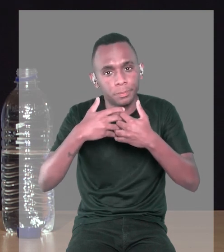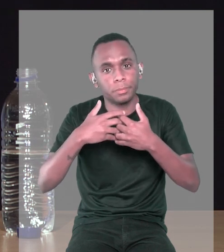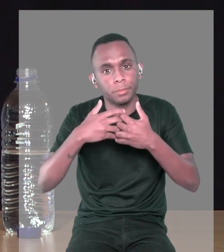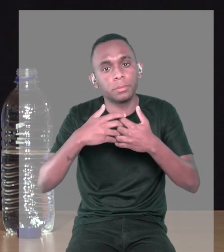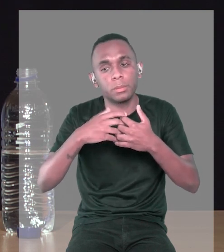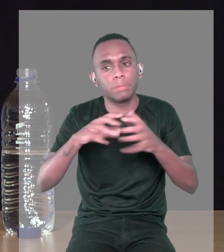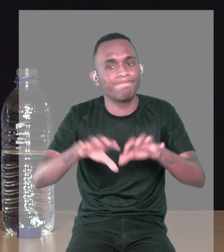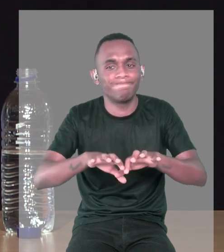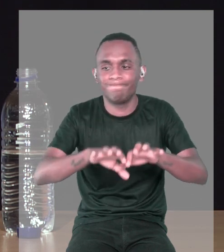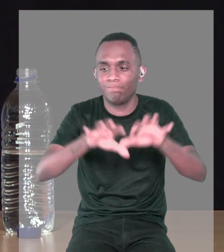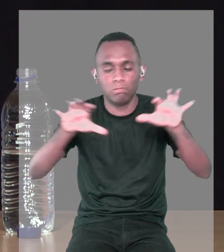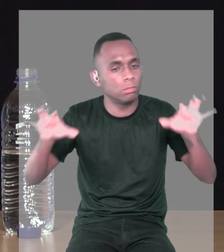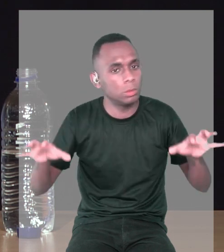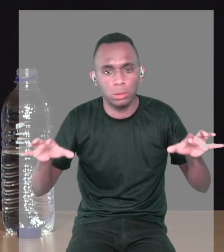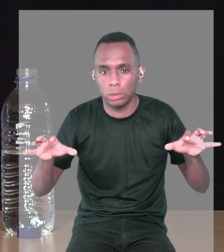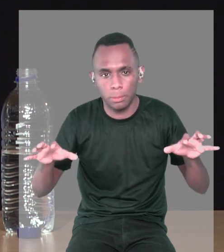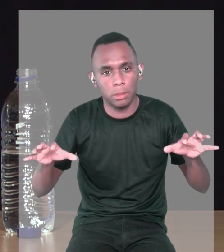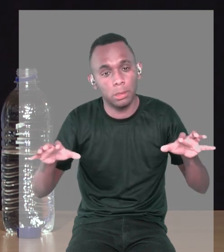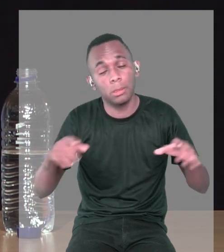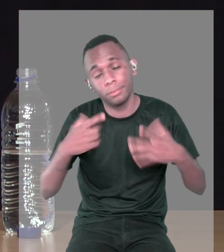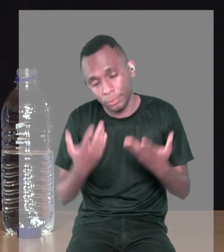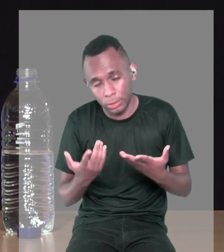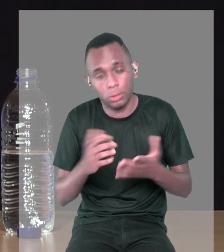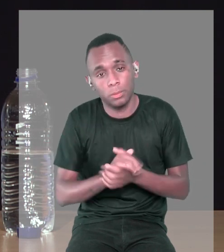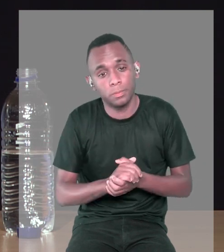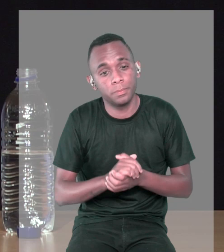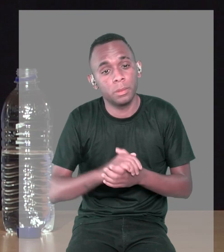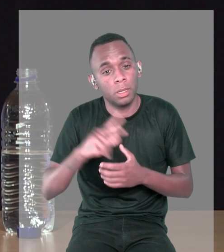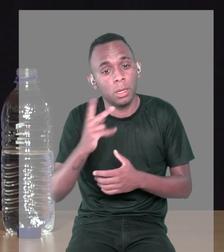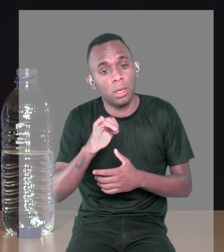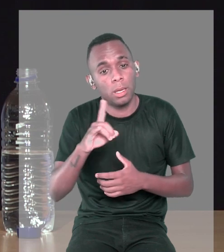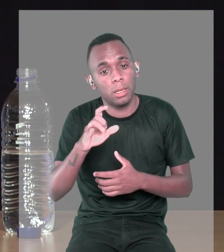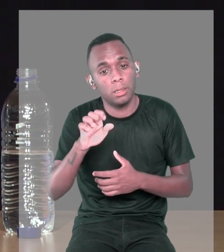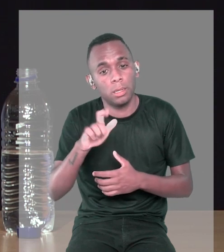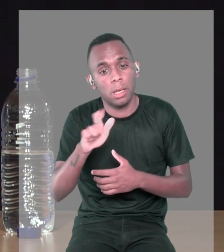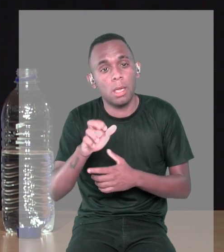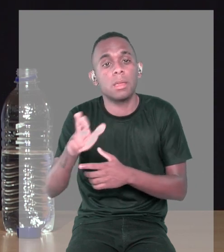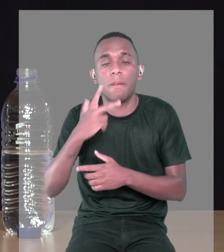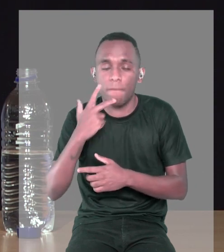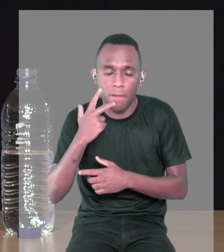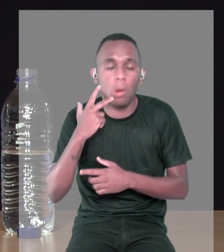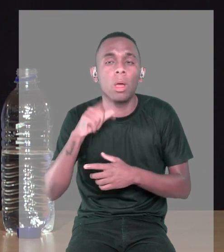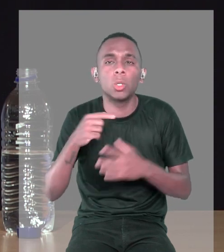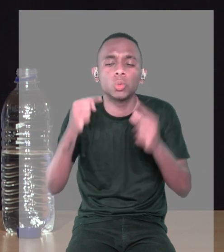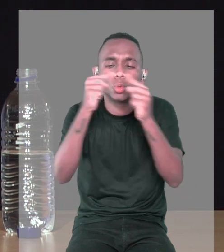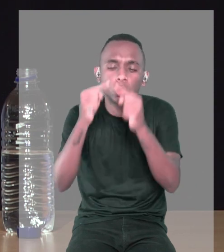das tonalidades afetivas. O pensamento, ele pode ser um pensamento amoroso,